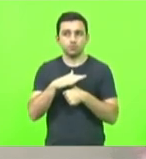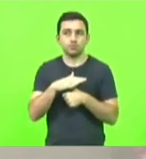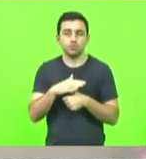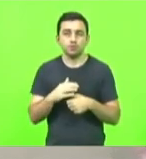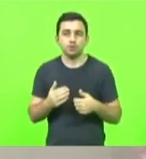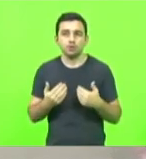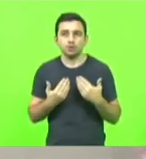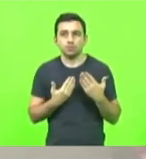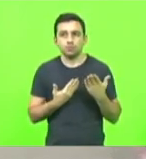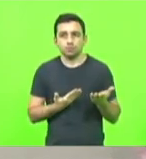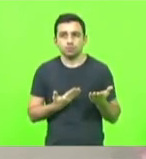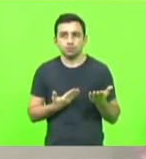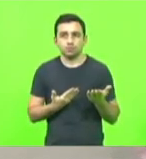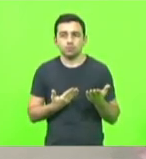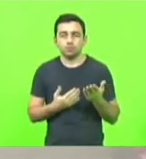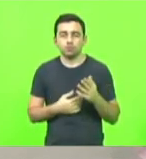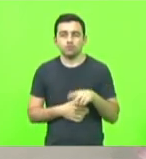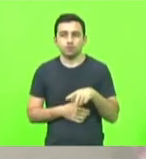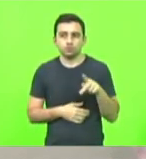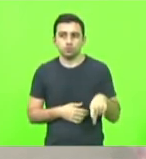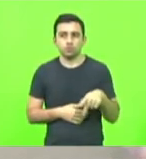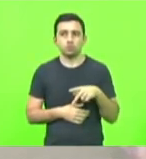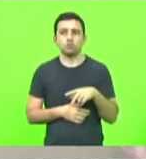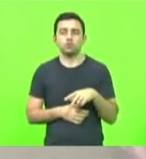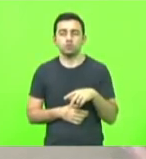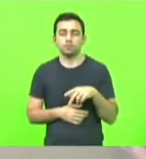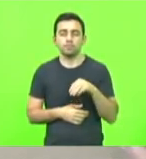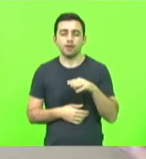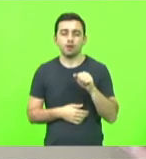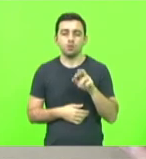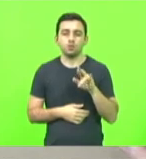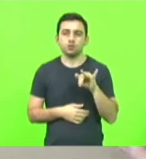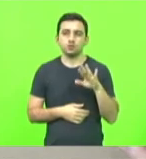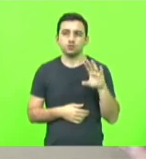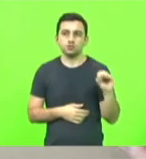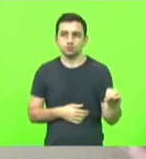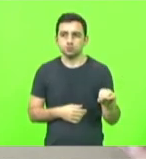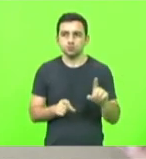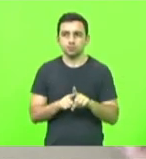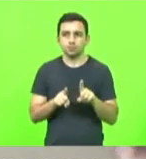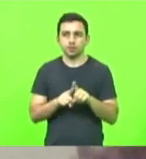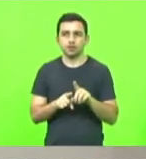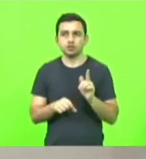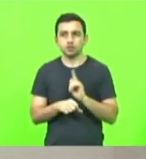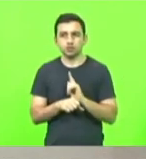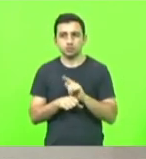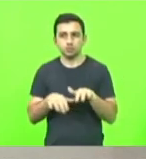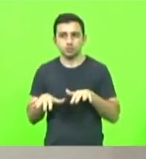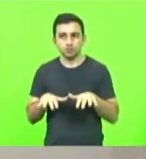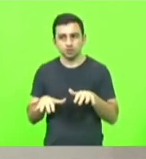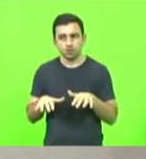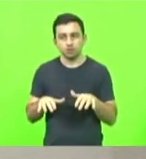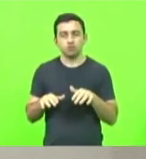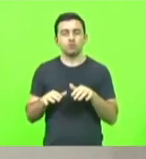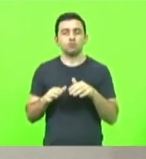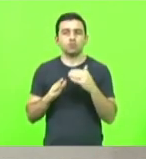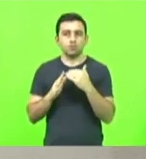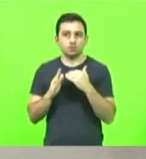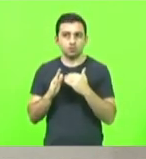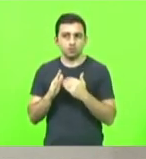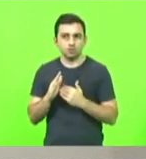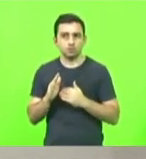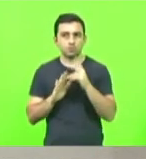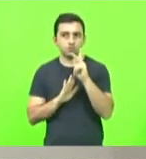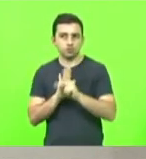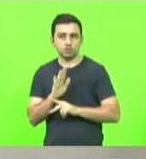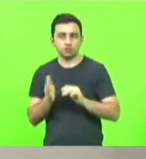de Santa Catarina, professor doutor Maurício Gariba Júnior, senhora gerente de mobilidades, programas e projetos da Secretaria de Estado